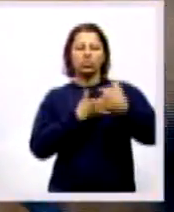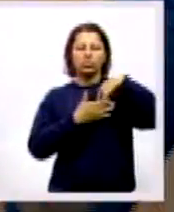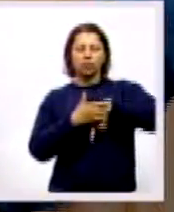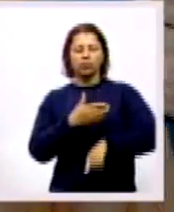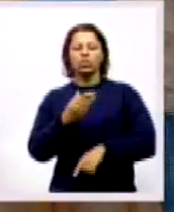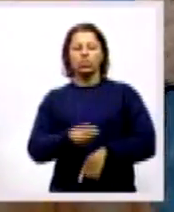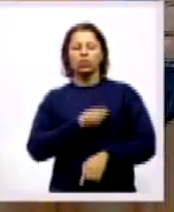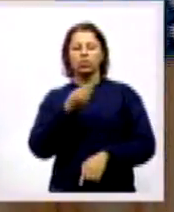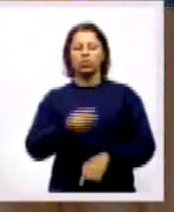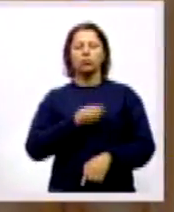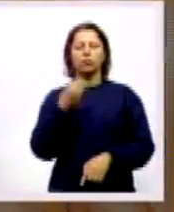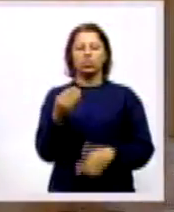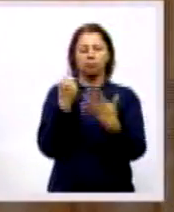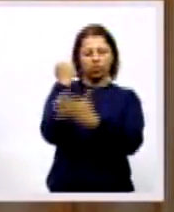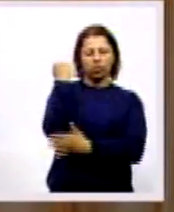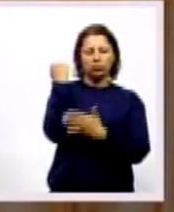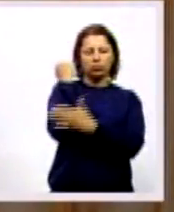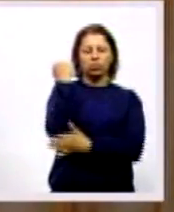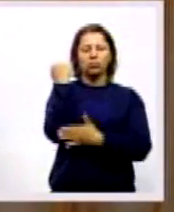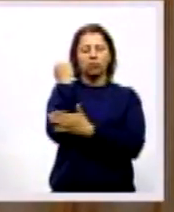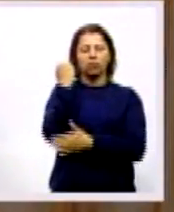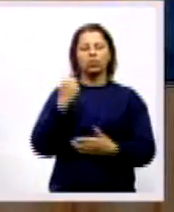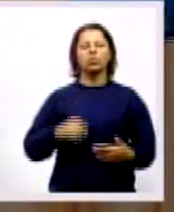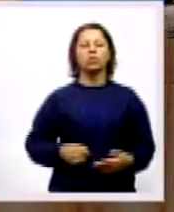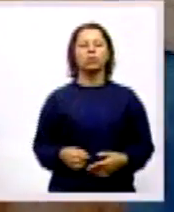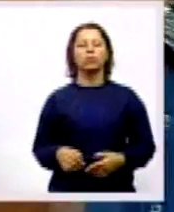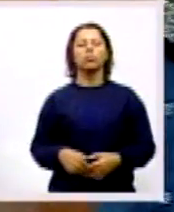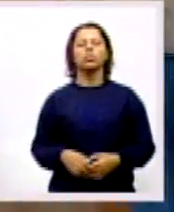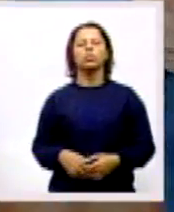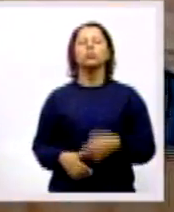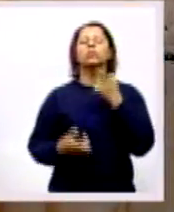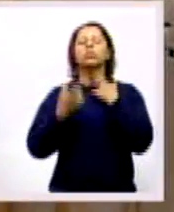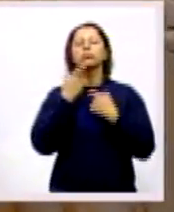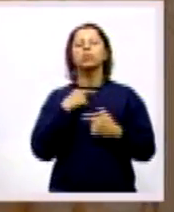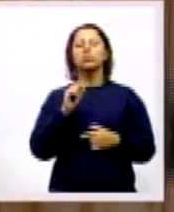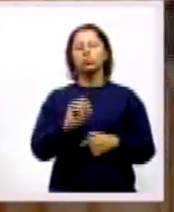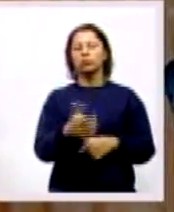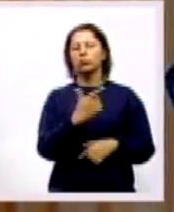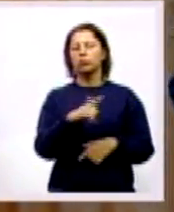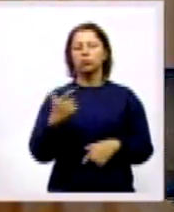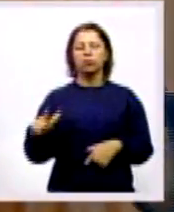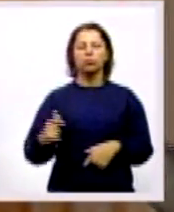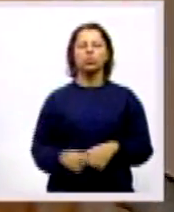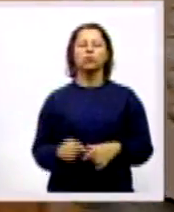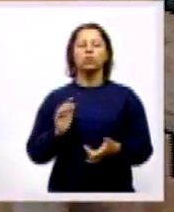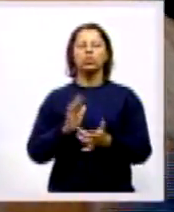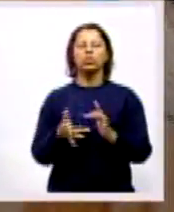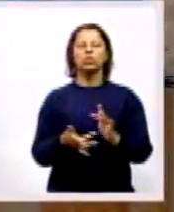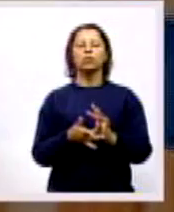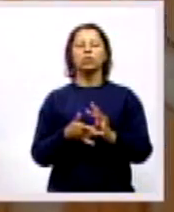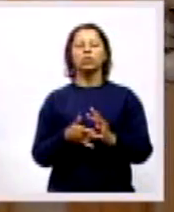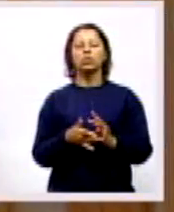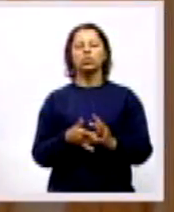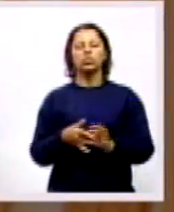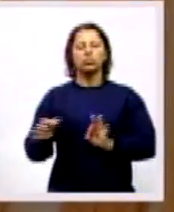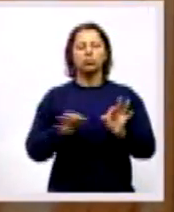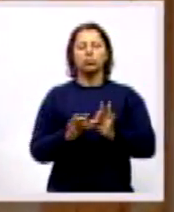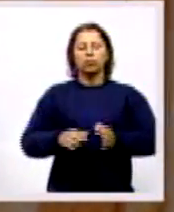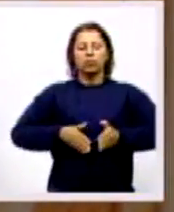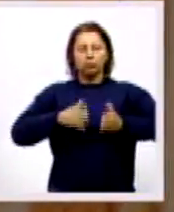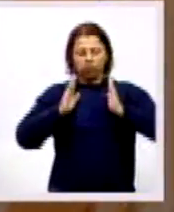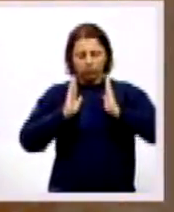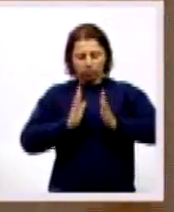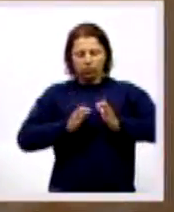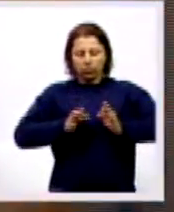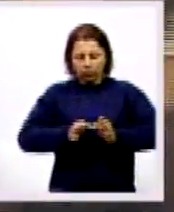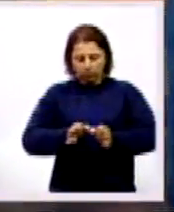sua humanidade numa mesquinharia constante? De ficar desejando aquilo que ele não tem? Jesus coloca a gente no lugar certo.